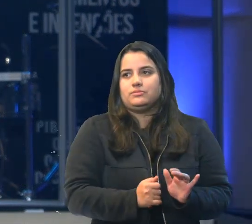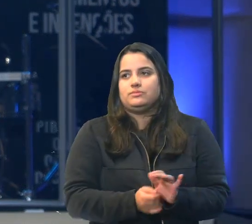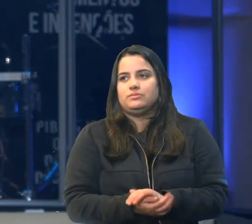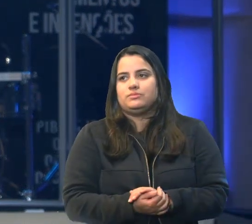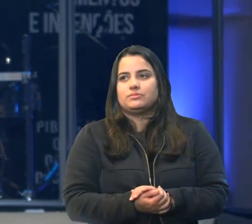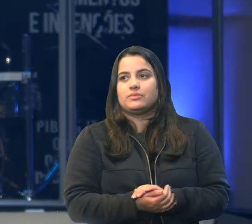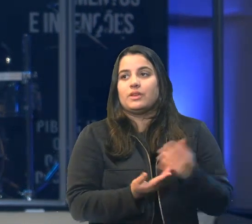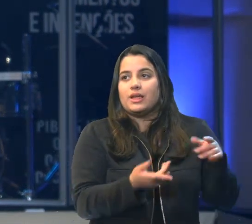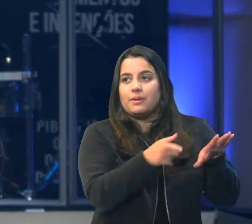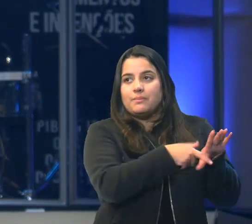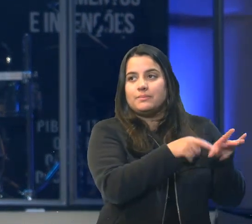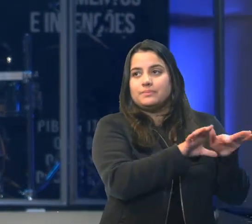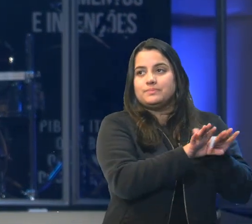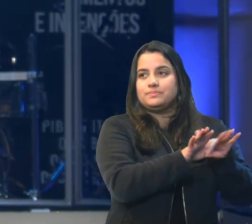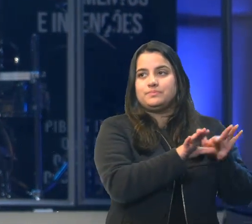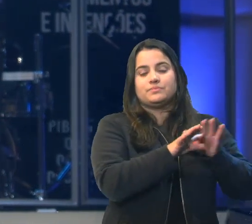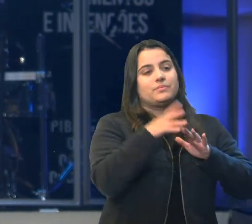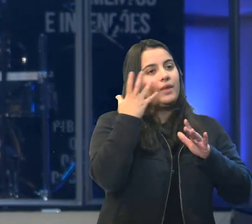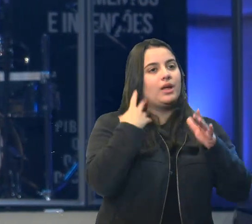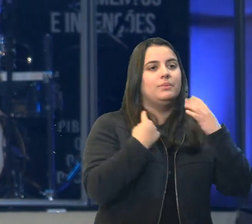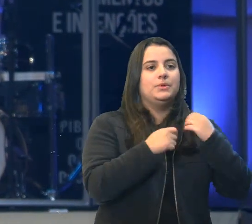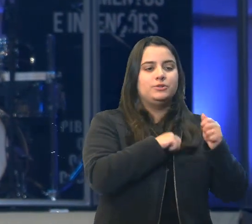E enxugou com os cabelos.